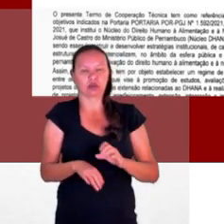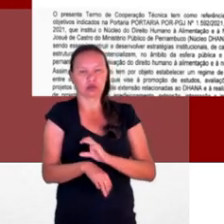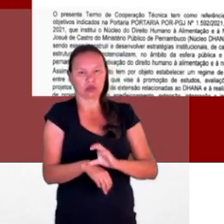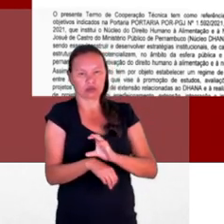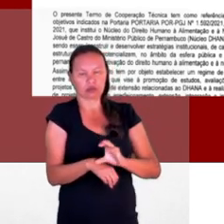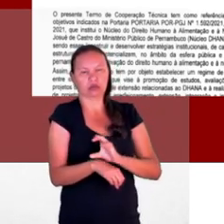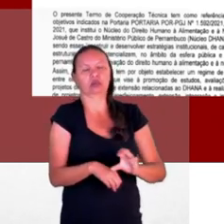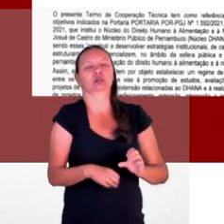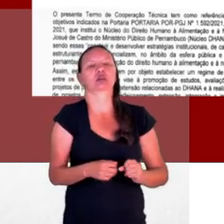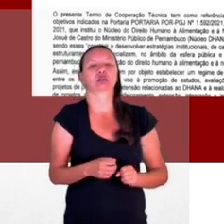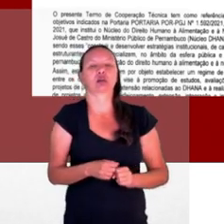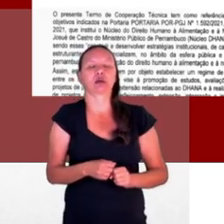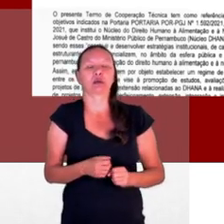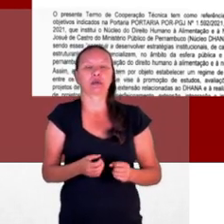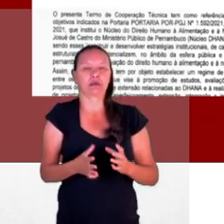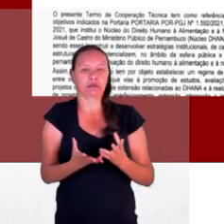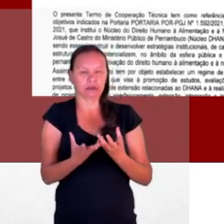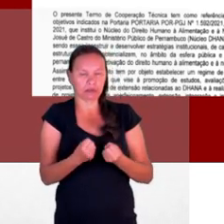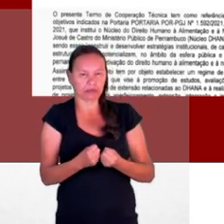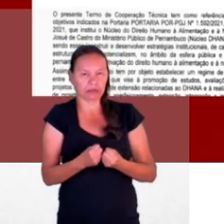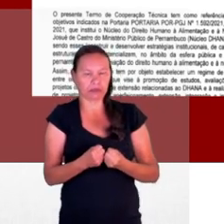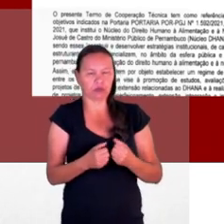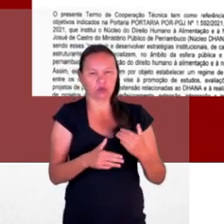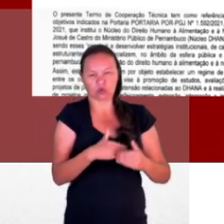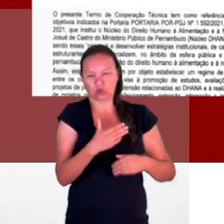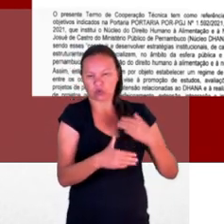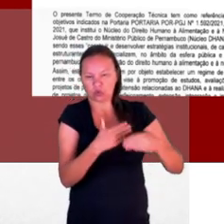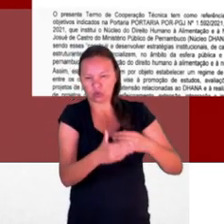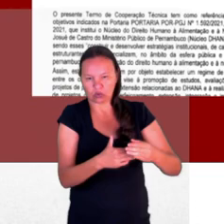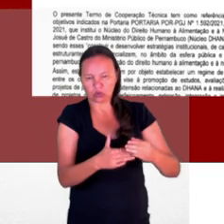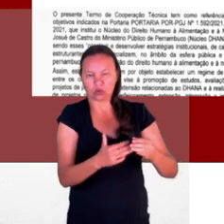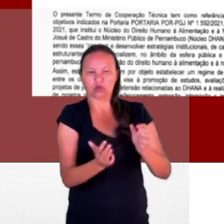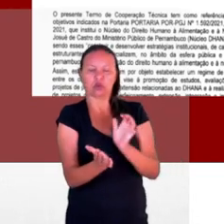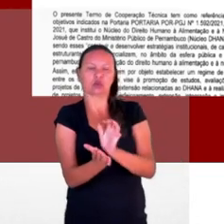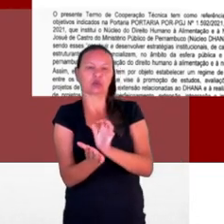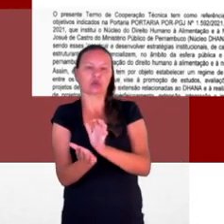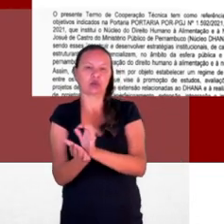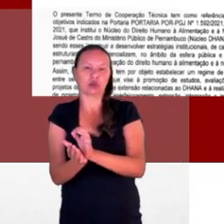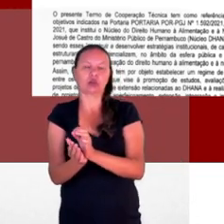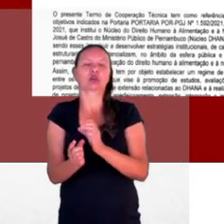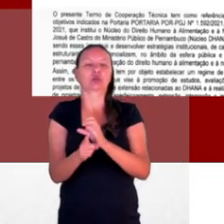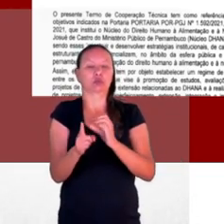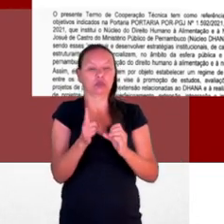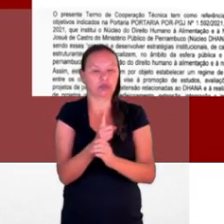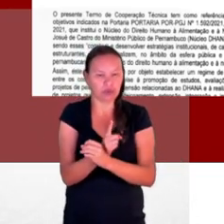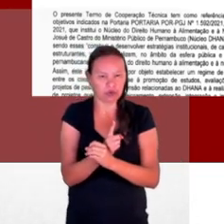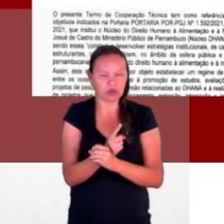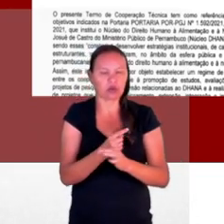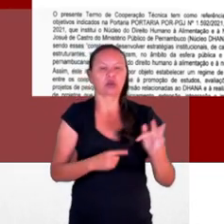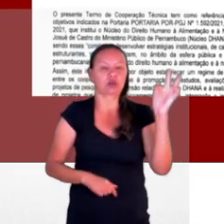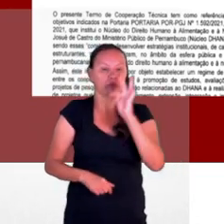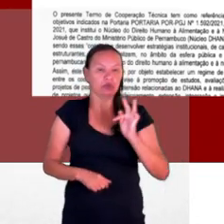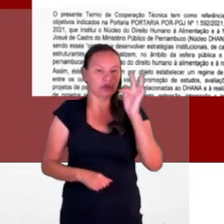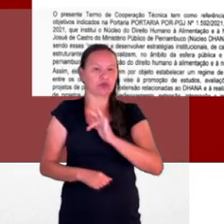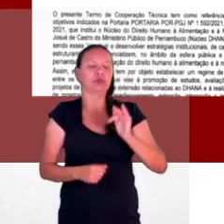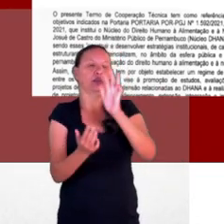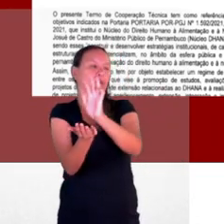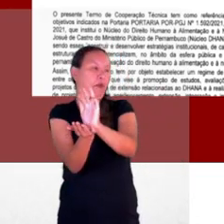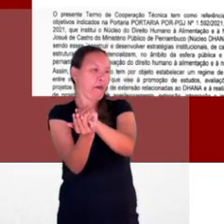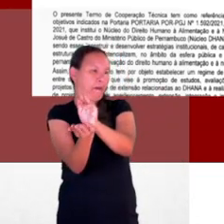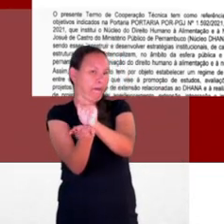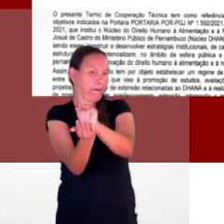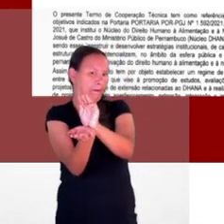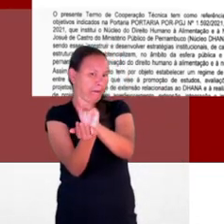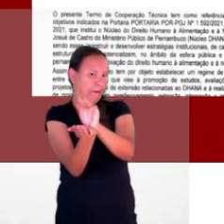basta nós fomos atrás de termos de cooperação firmamos um termo de cooperação com a Universidade Federal de Pernambuco com a fian